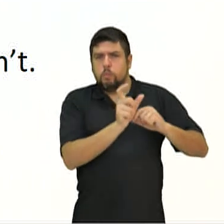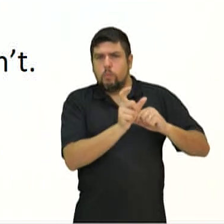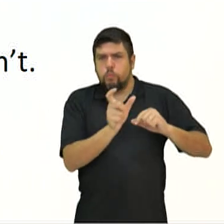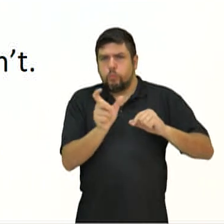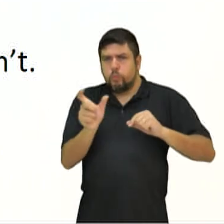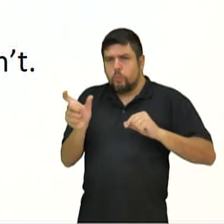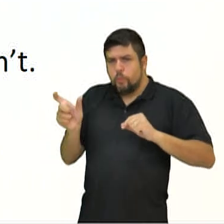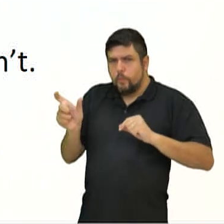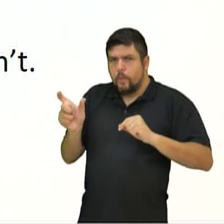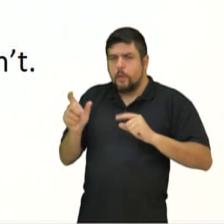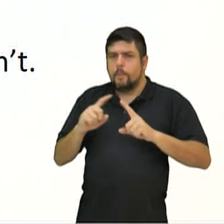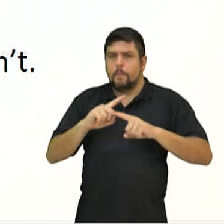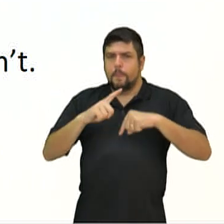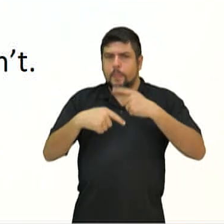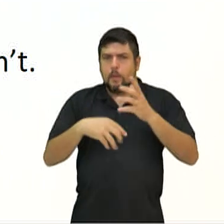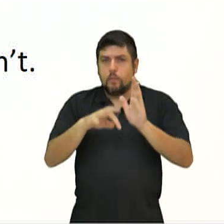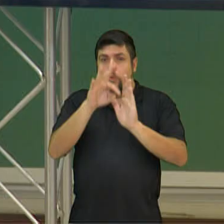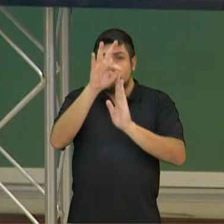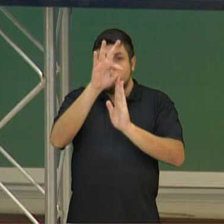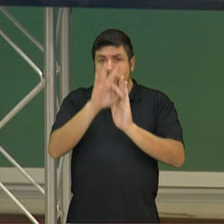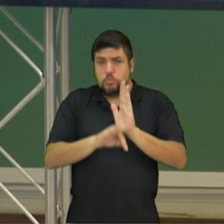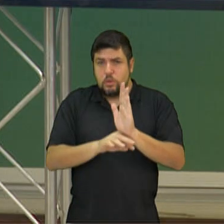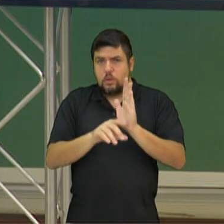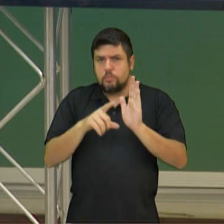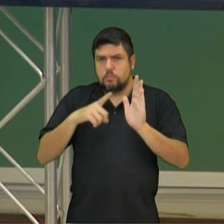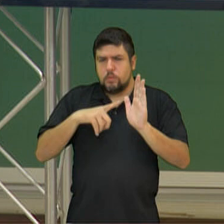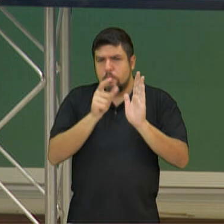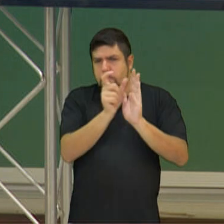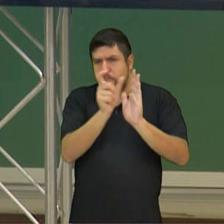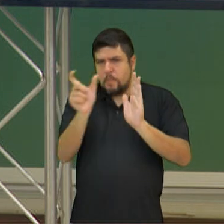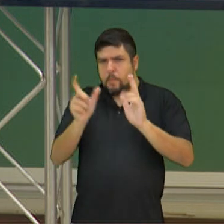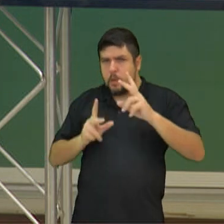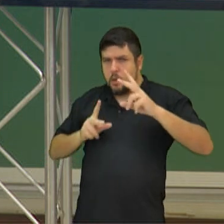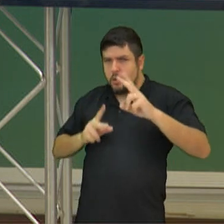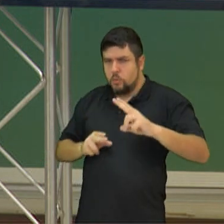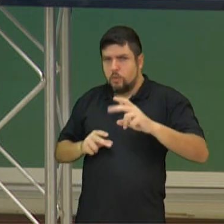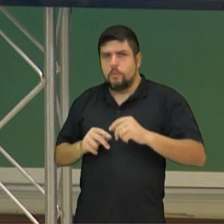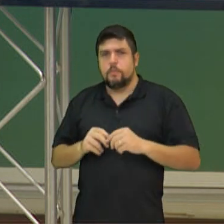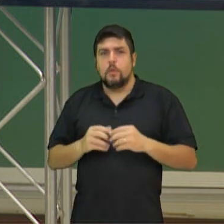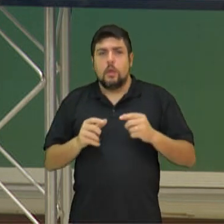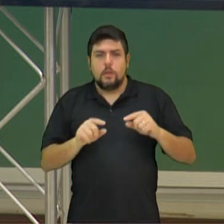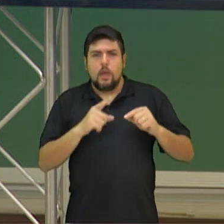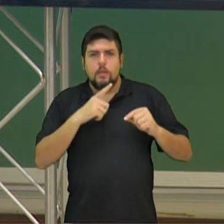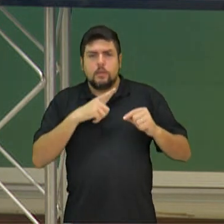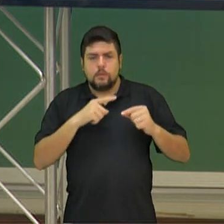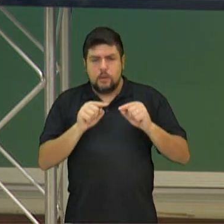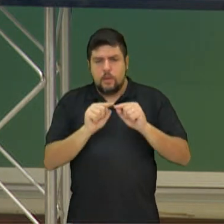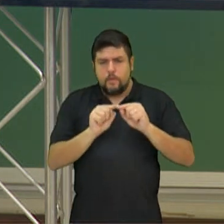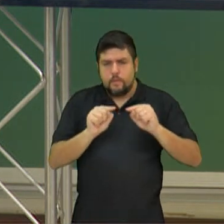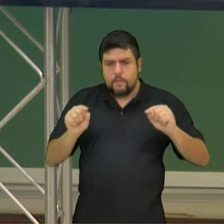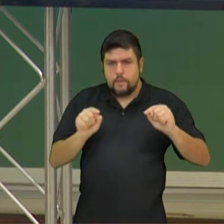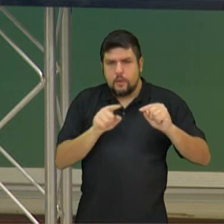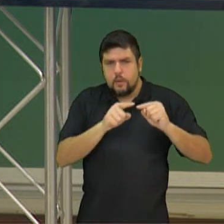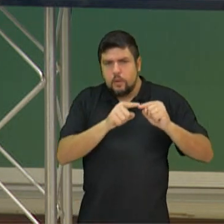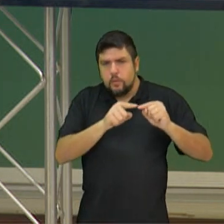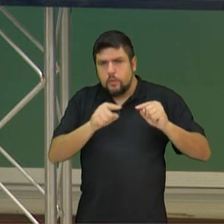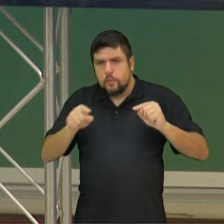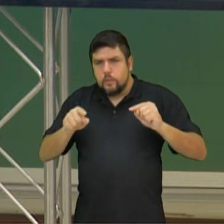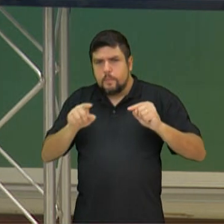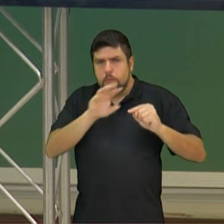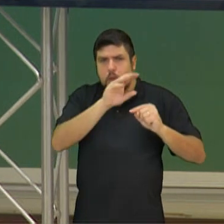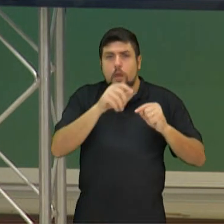tá bom? Daí, eu quero que vocês completem as lacunas justamente com elas. Nós temos as palavras